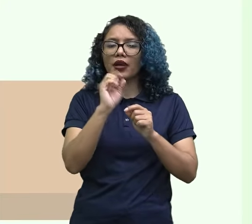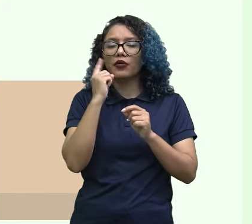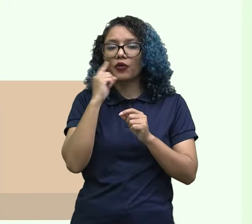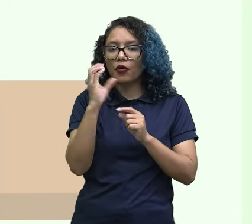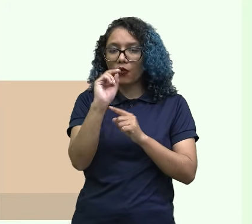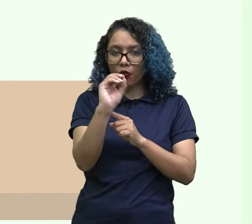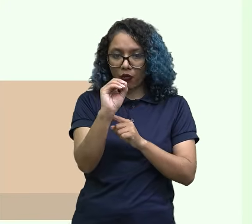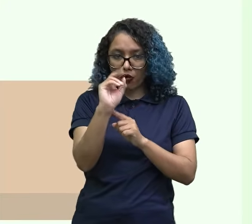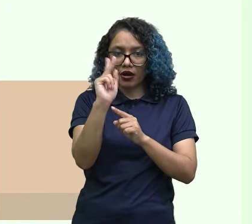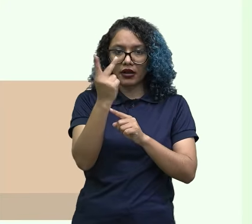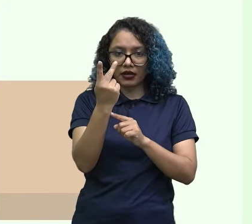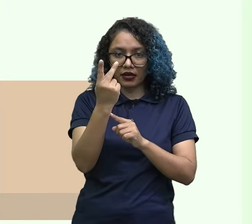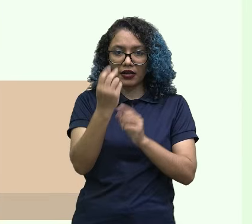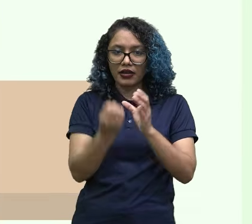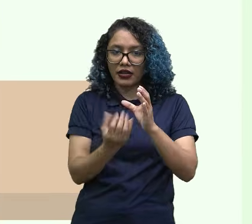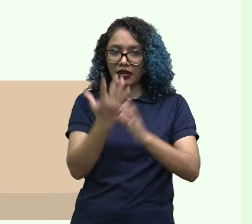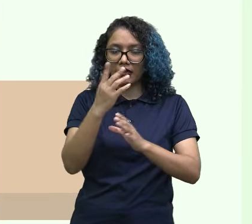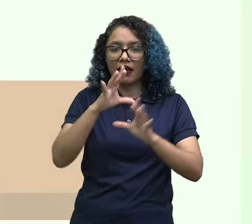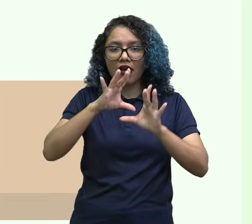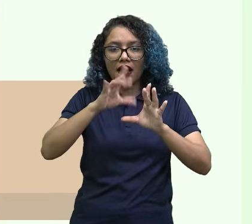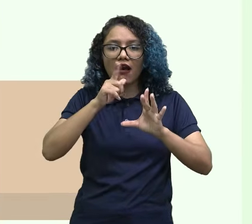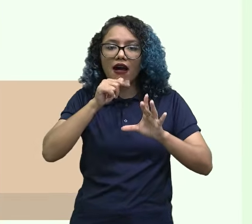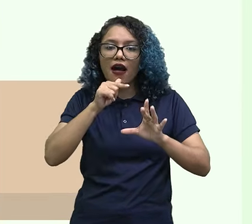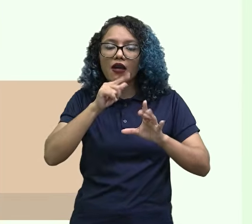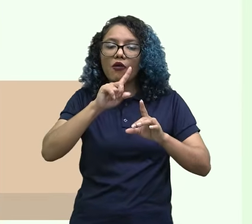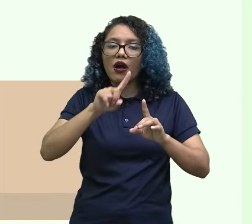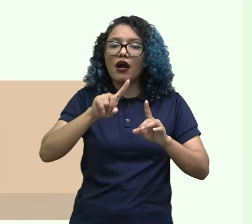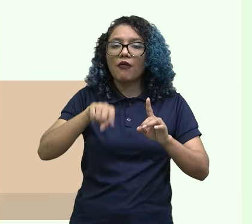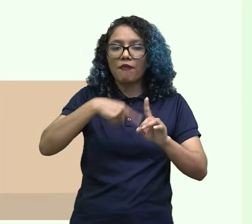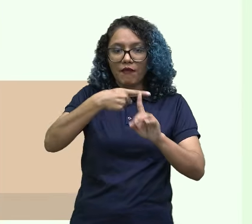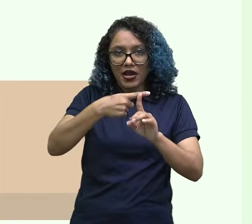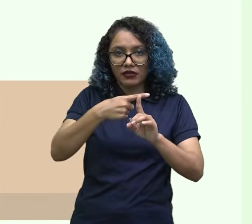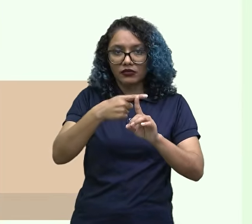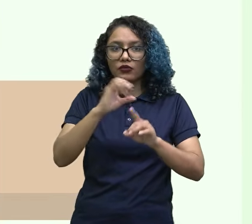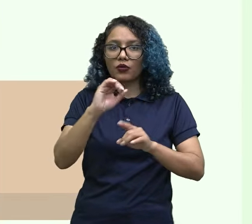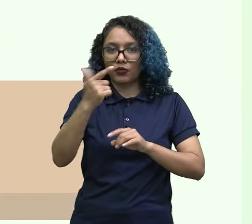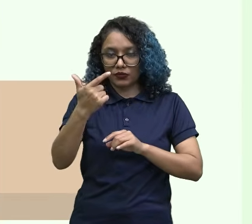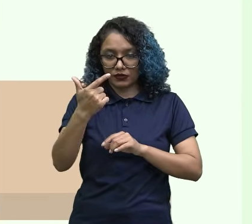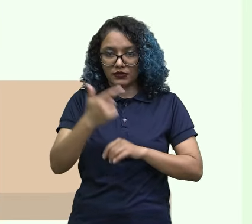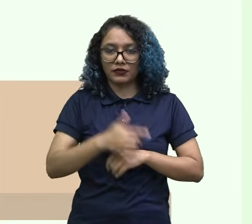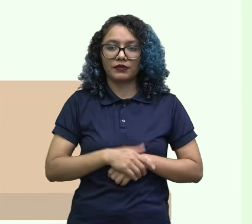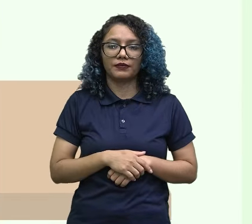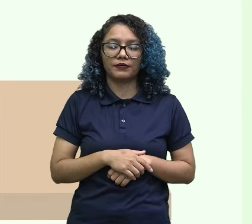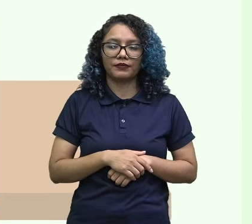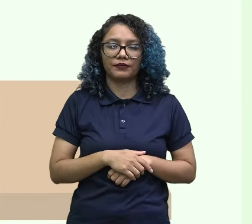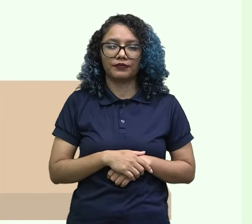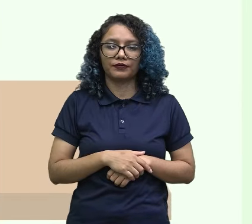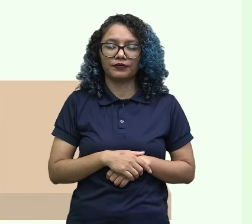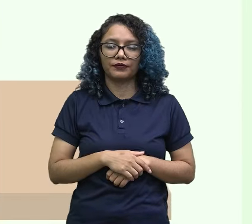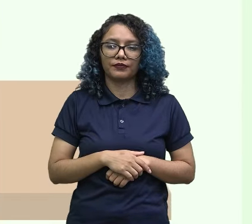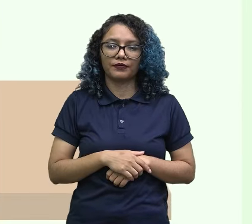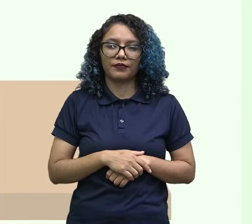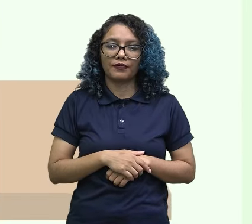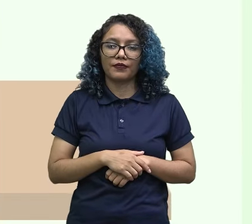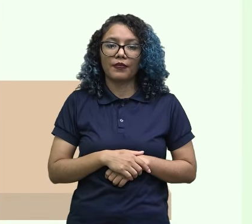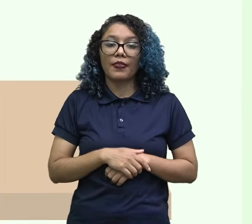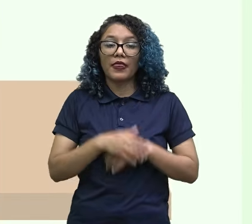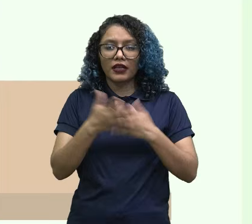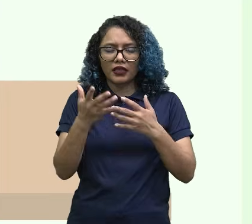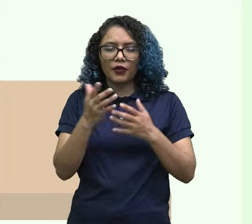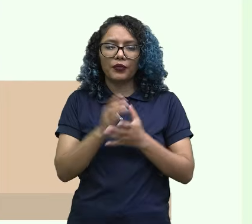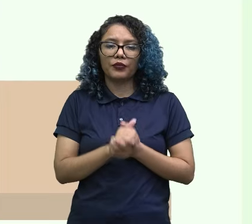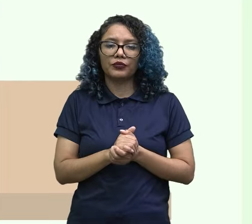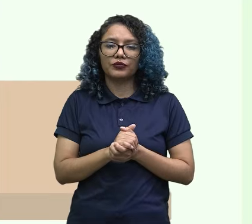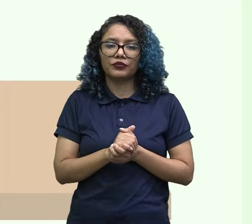hidroxila formando água mais O2. A reação global dessa reação é